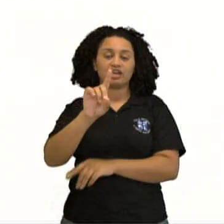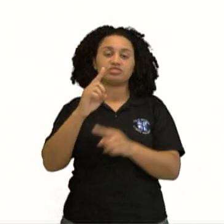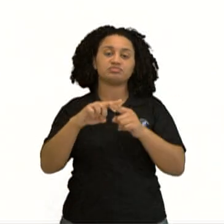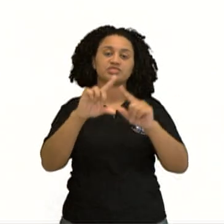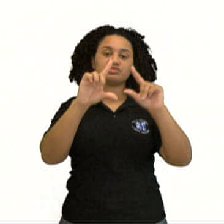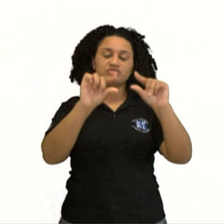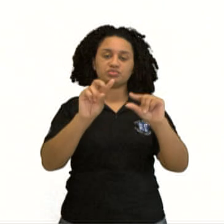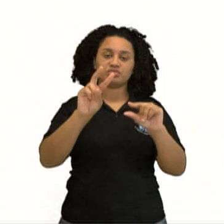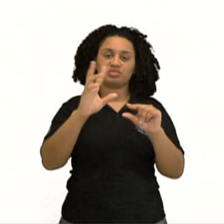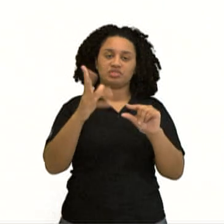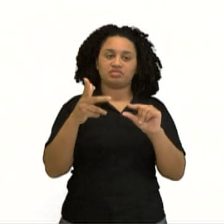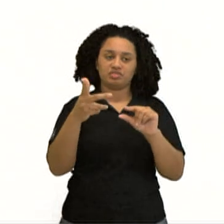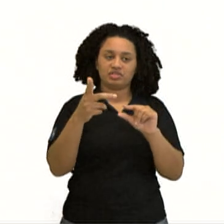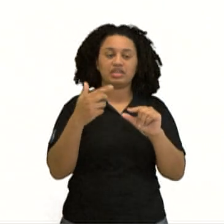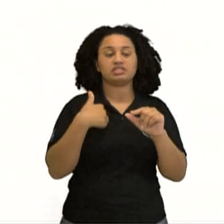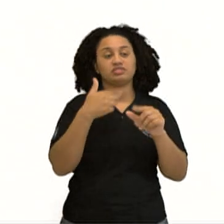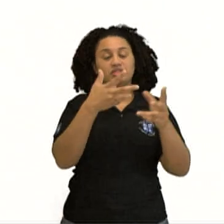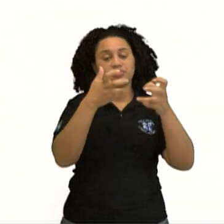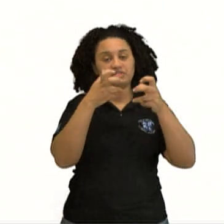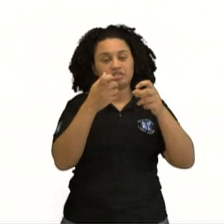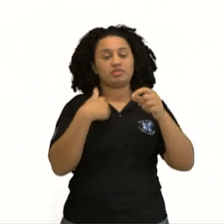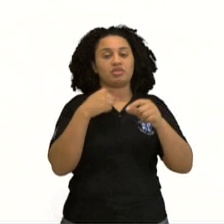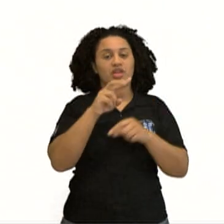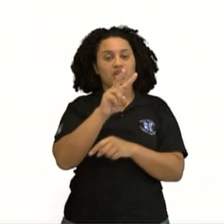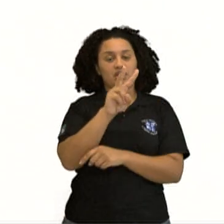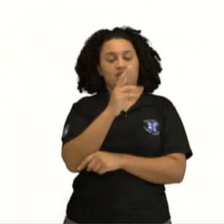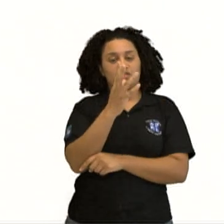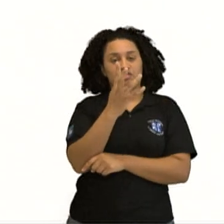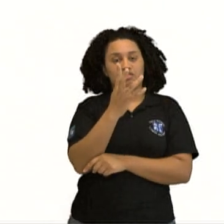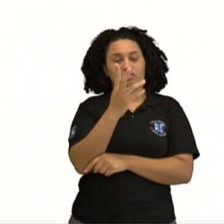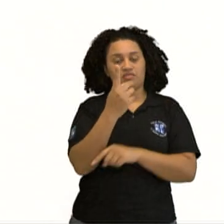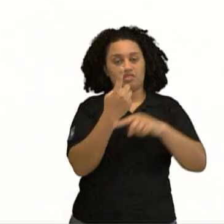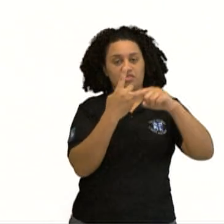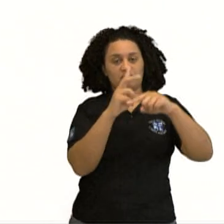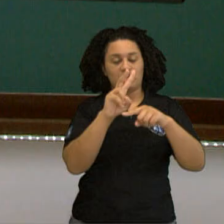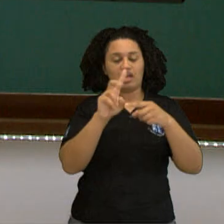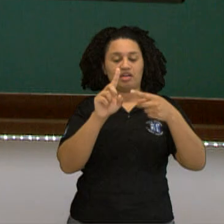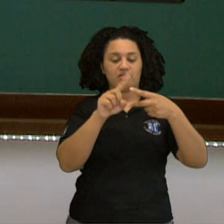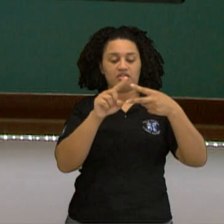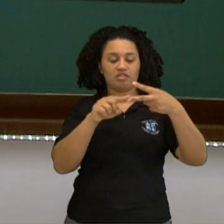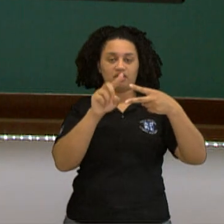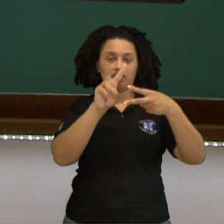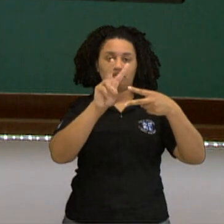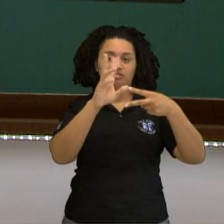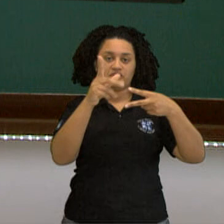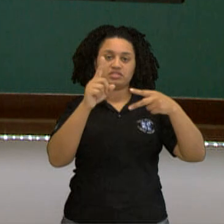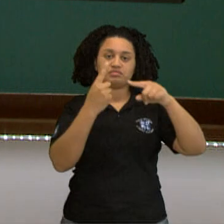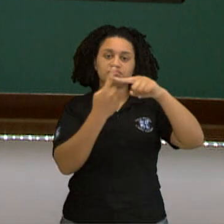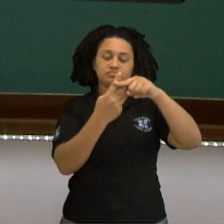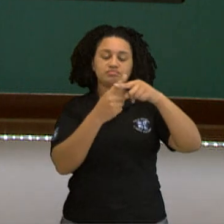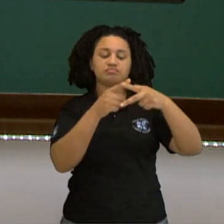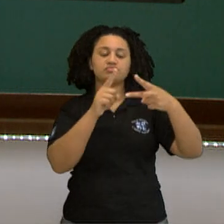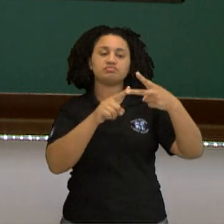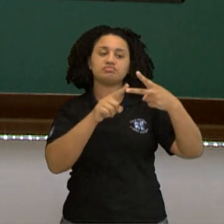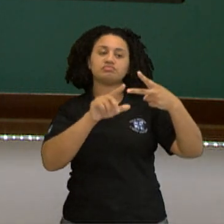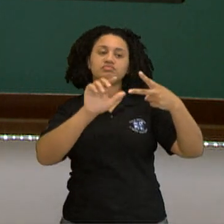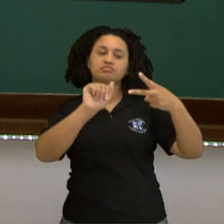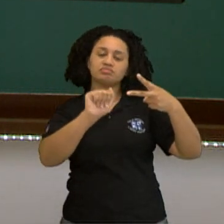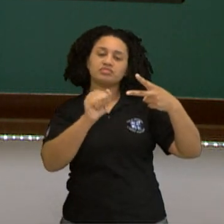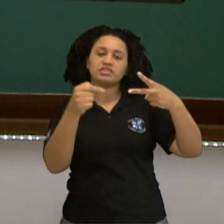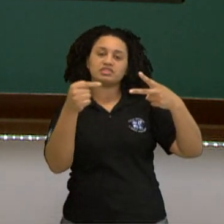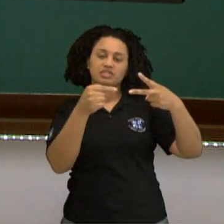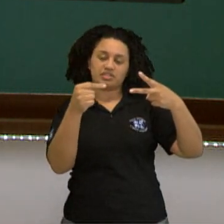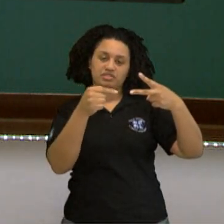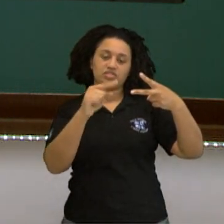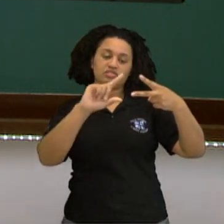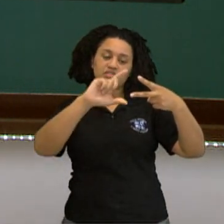velocidade. E se você olhar a questão de sinais, você tem a velocidade positiva, porque está a favor do eixo, e a aceleração negativa, ou seja, sinais